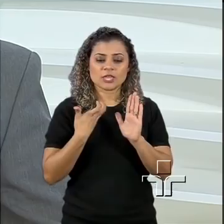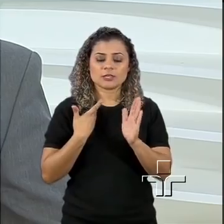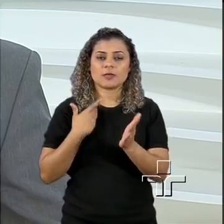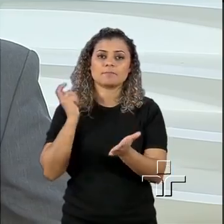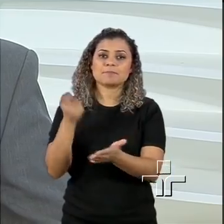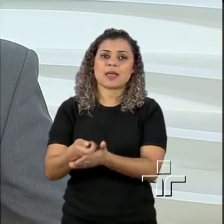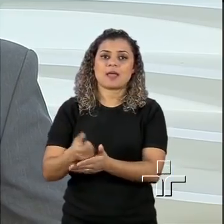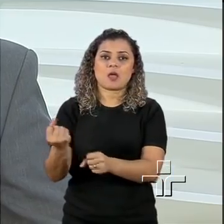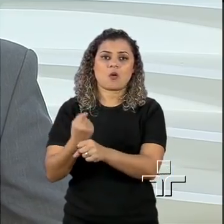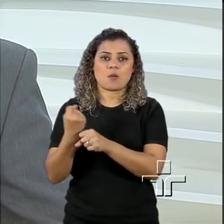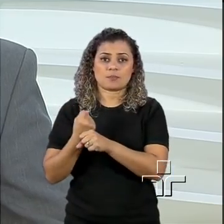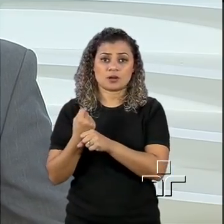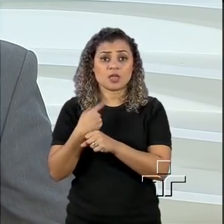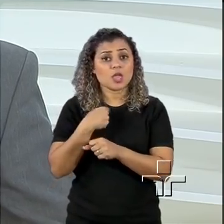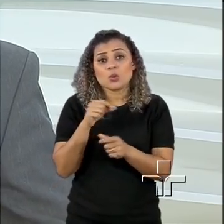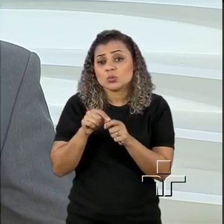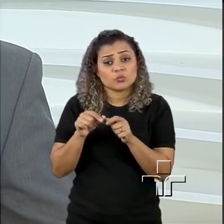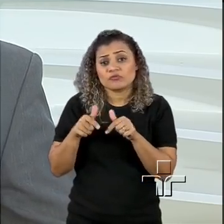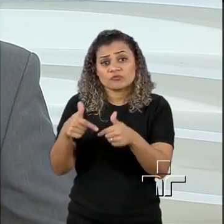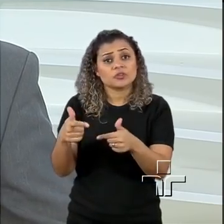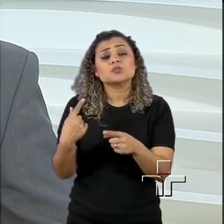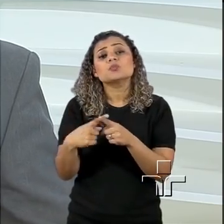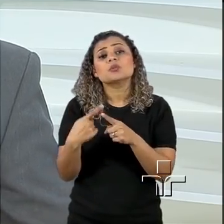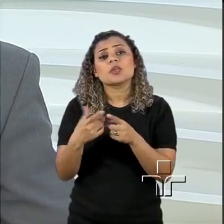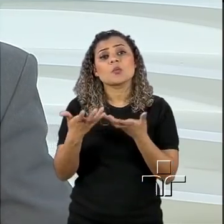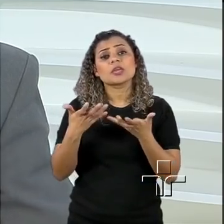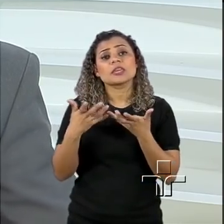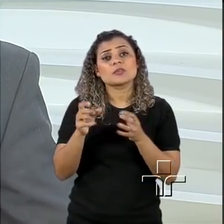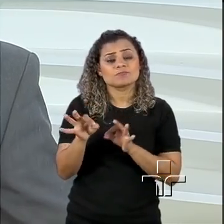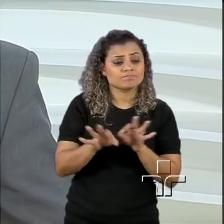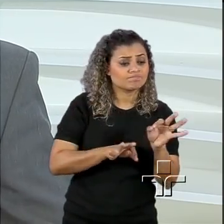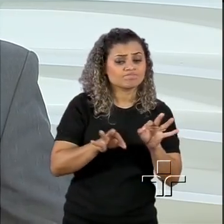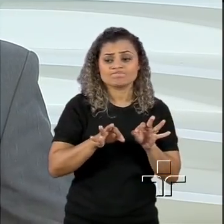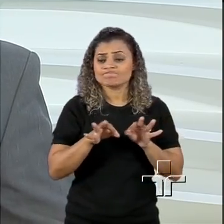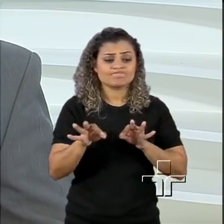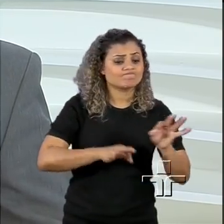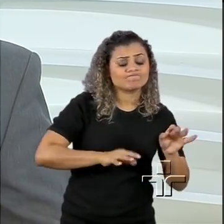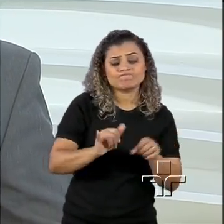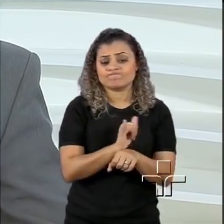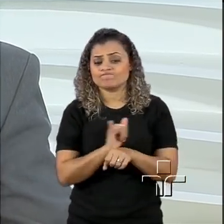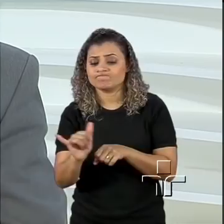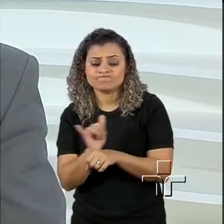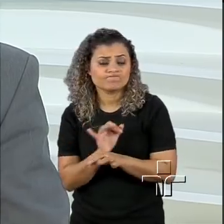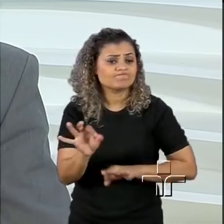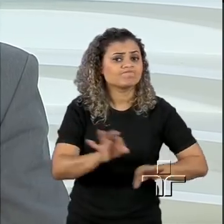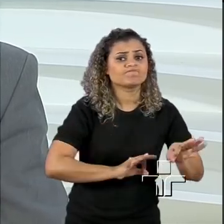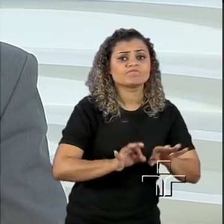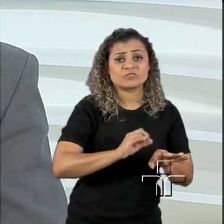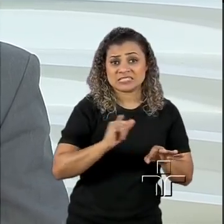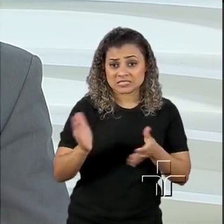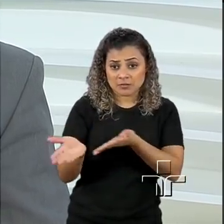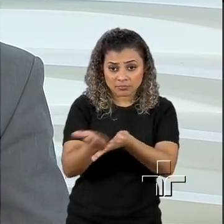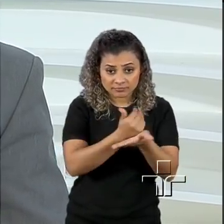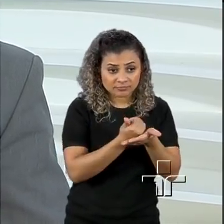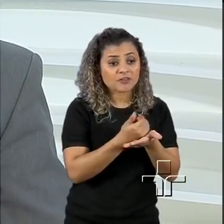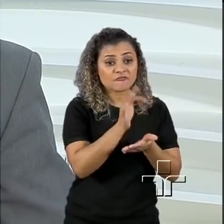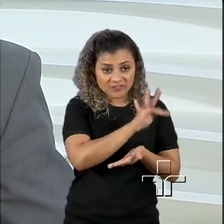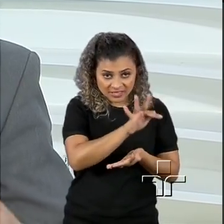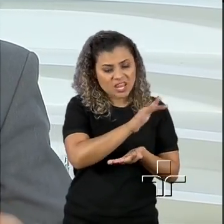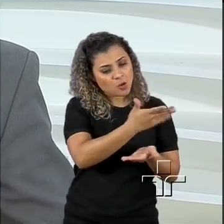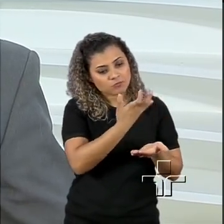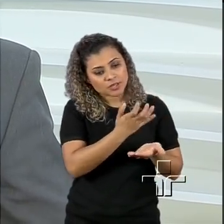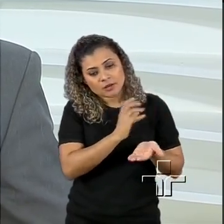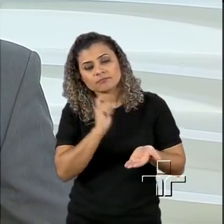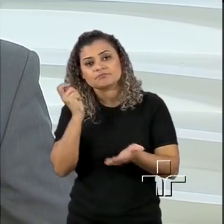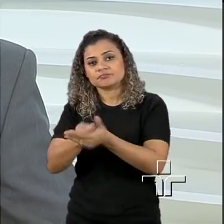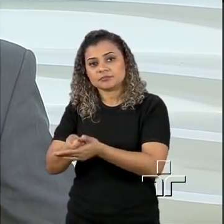obra. Não fiz, sempre trabalhando com a lógica de fazer mais com menos. Se tinha possibilidade de captar recurso federal, por que não fazê-lo? E essa